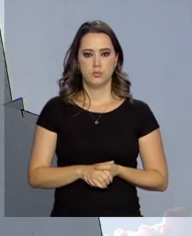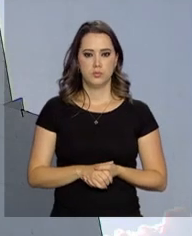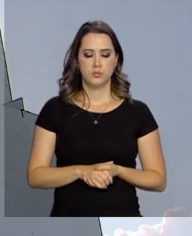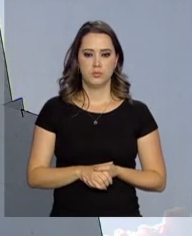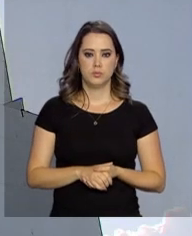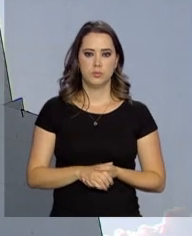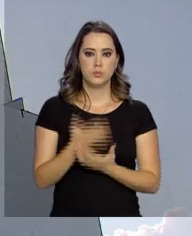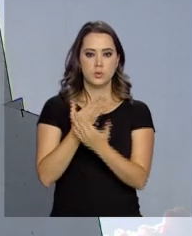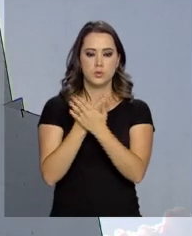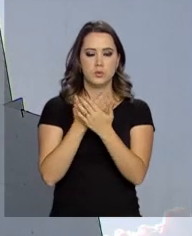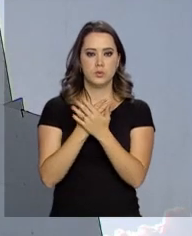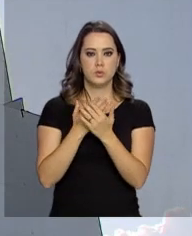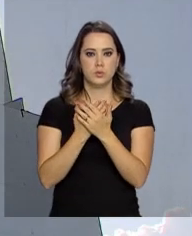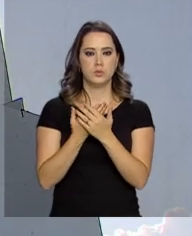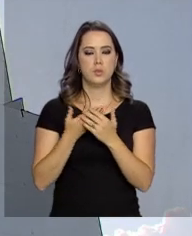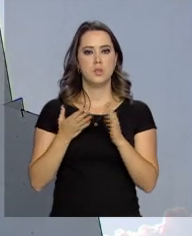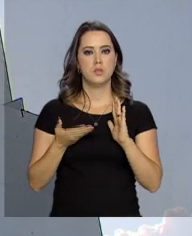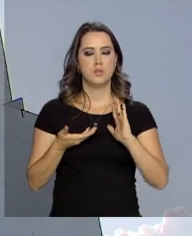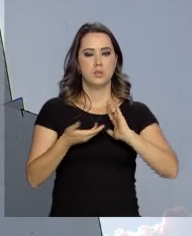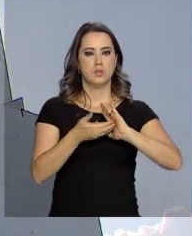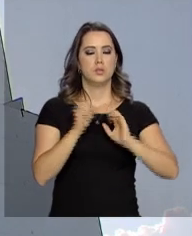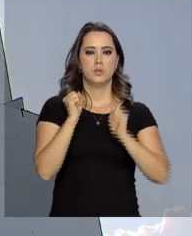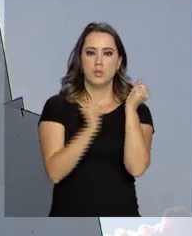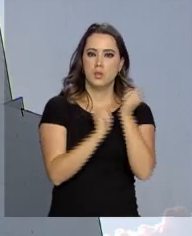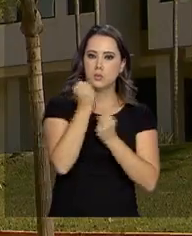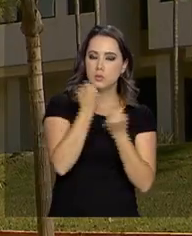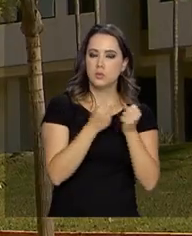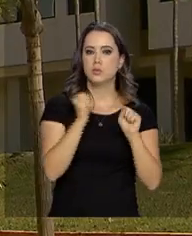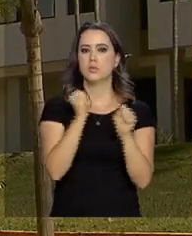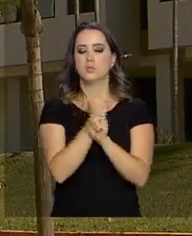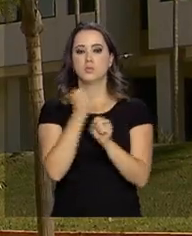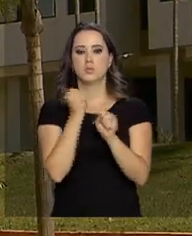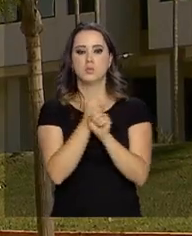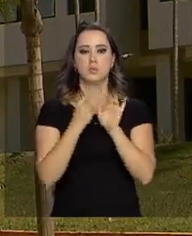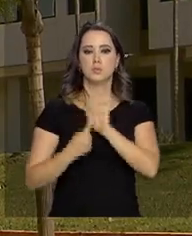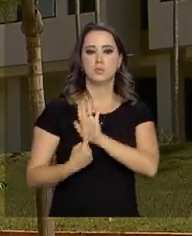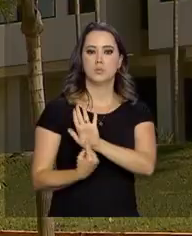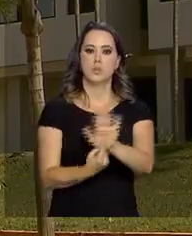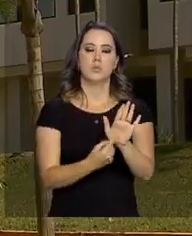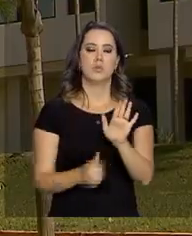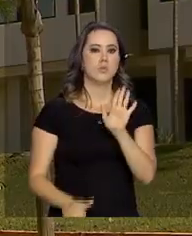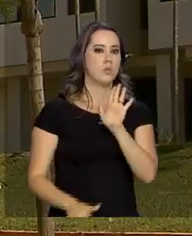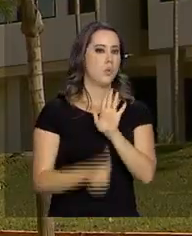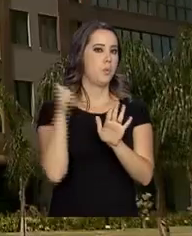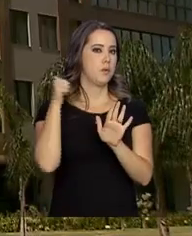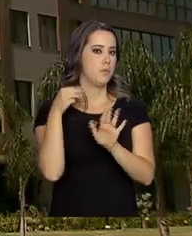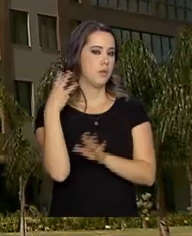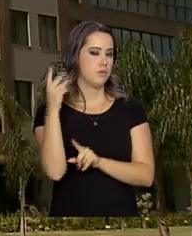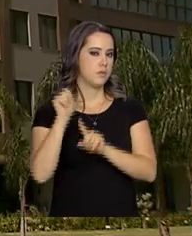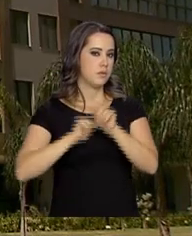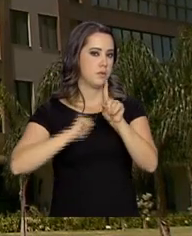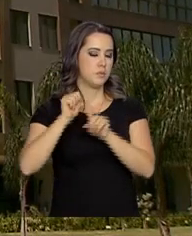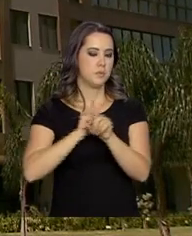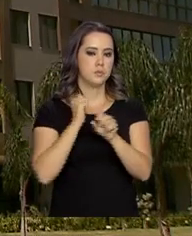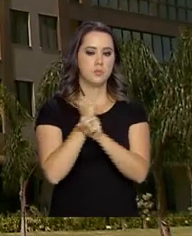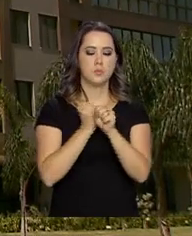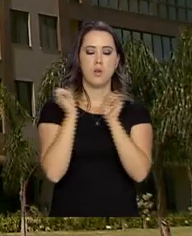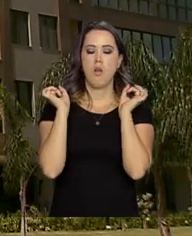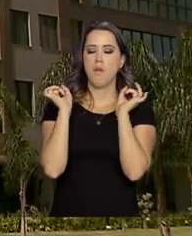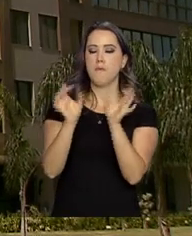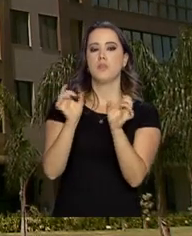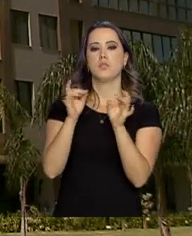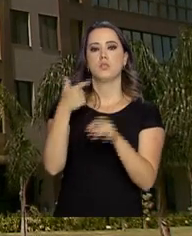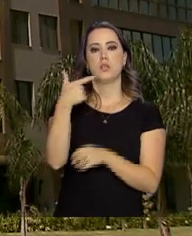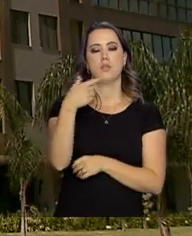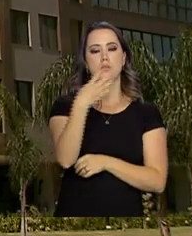estudo da câmara brasileira da indústria da construção aponta que no primeiro trimestre do ano foram vendidas 24 mil